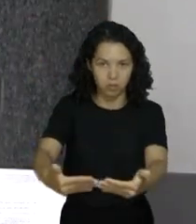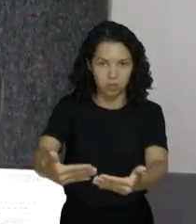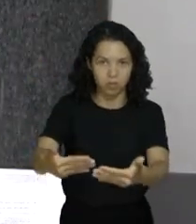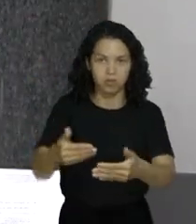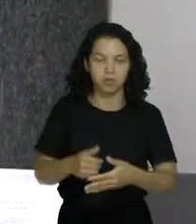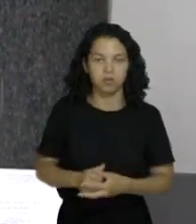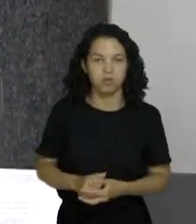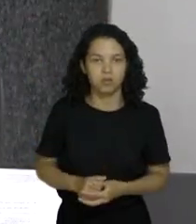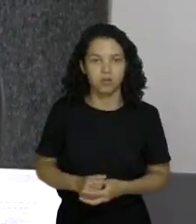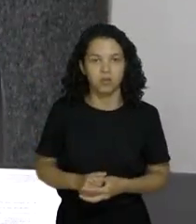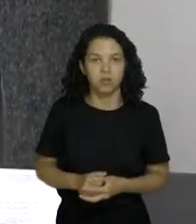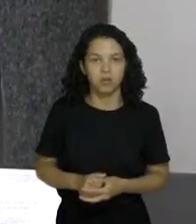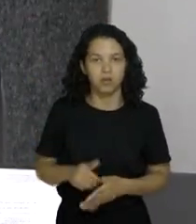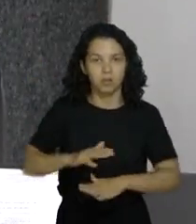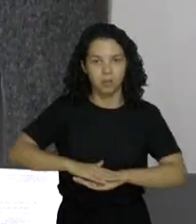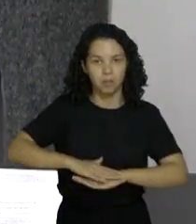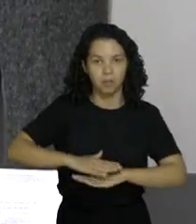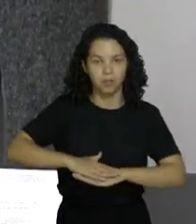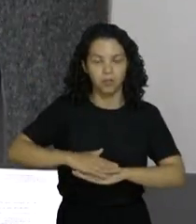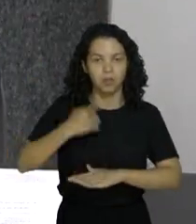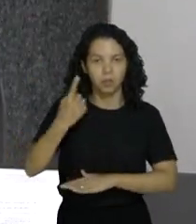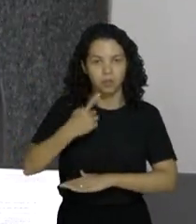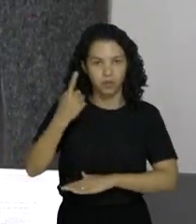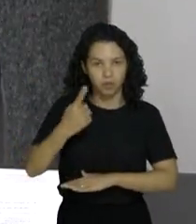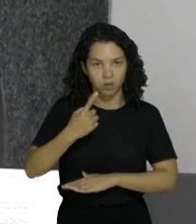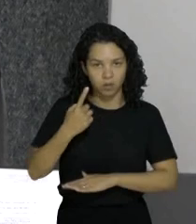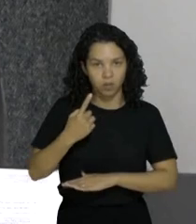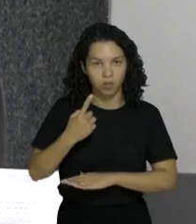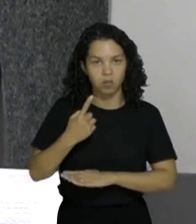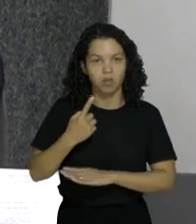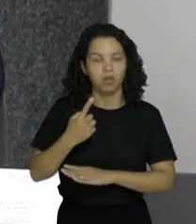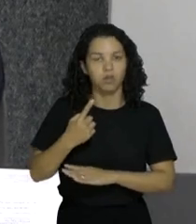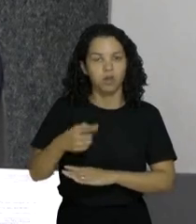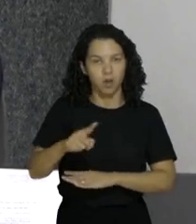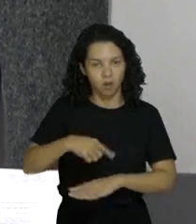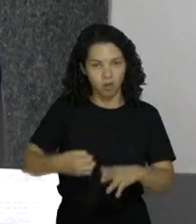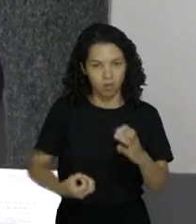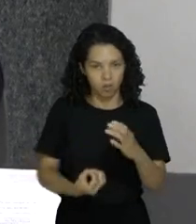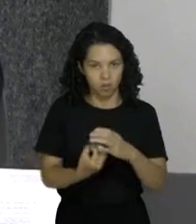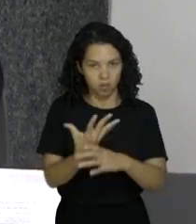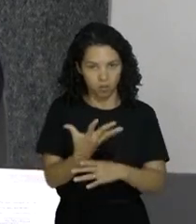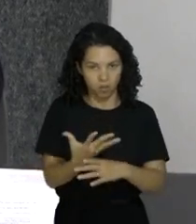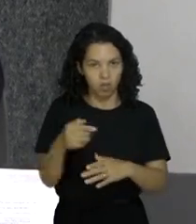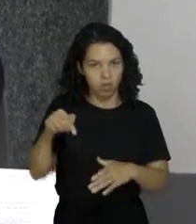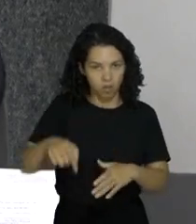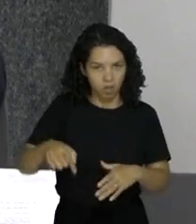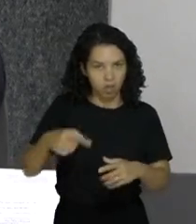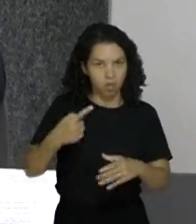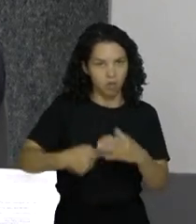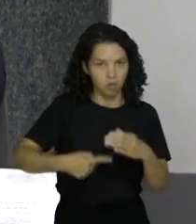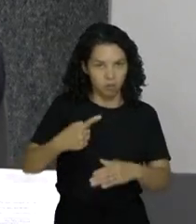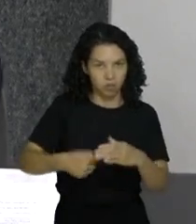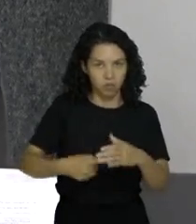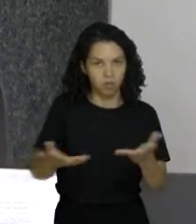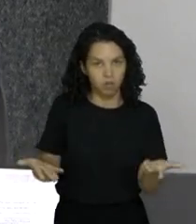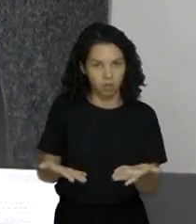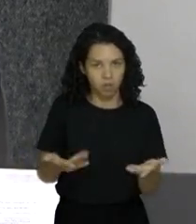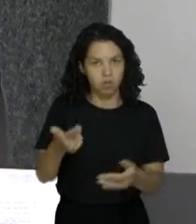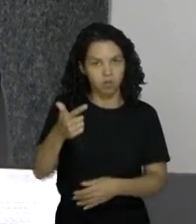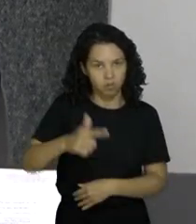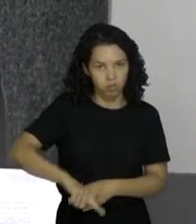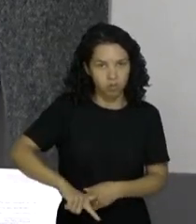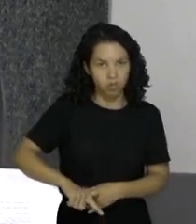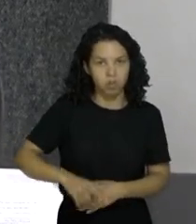por iniciativa do deputados enélio foi criado essa que nós estamos instalando instalando novamente agora que a comissão